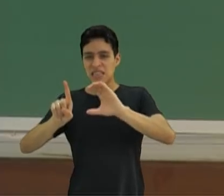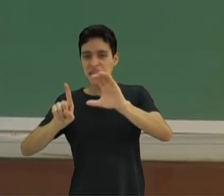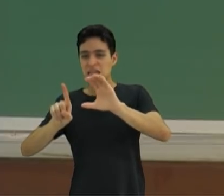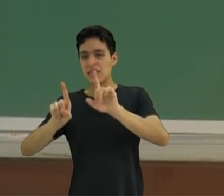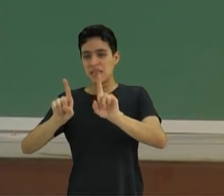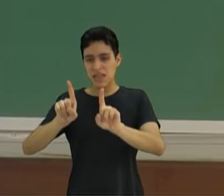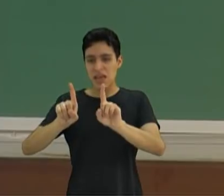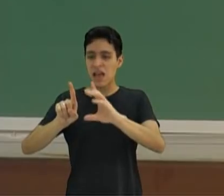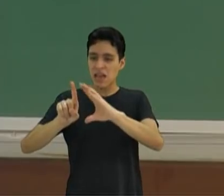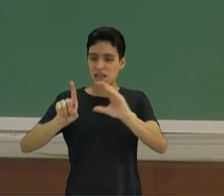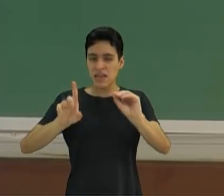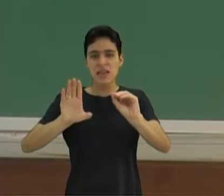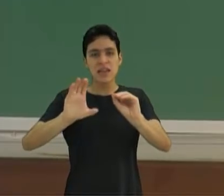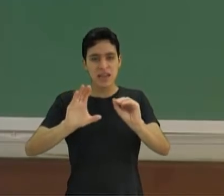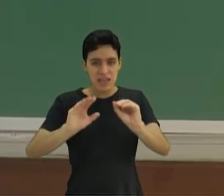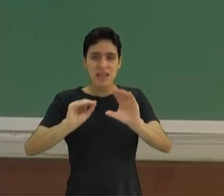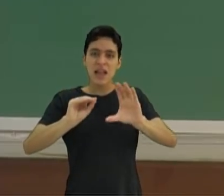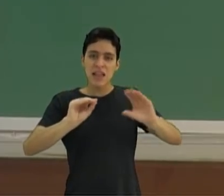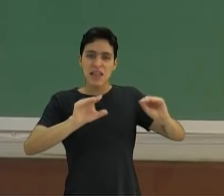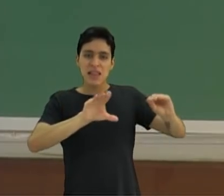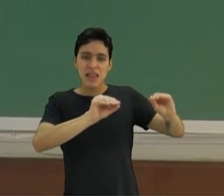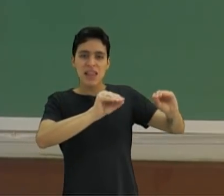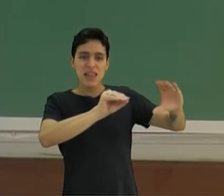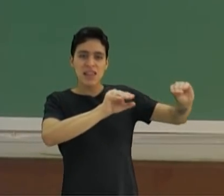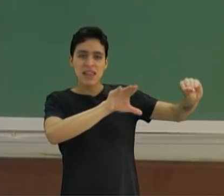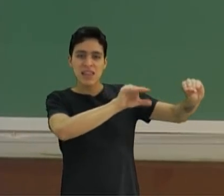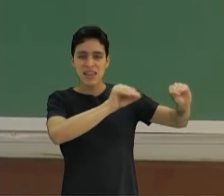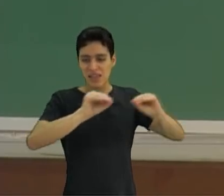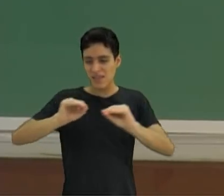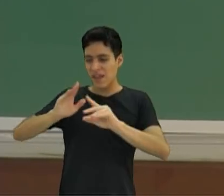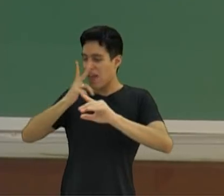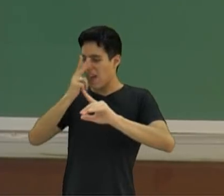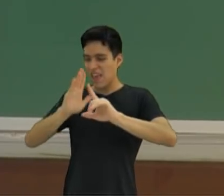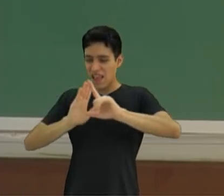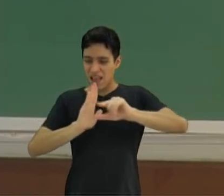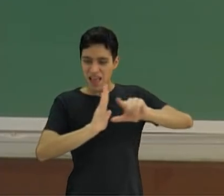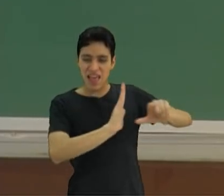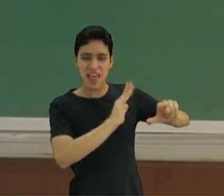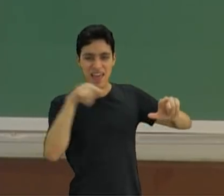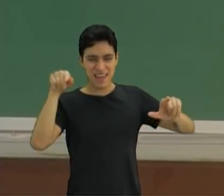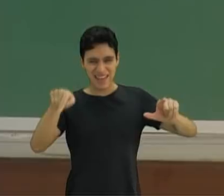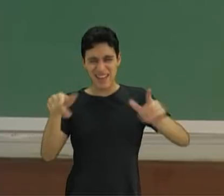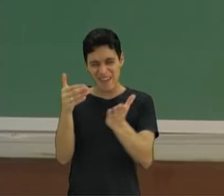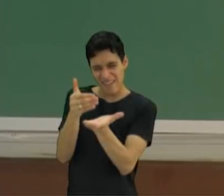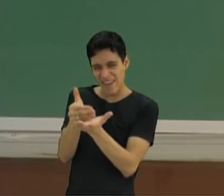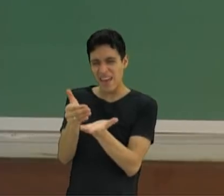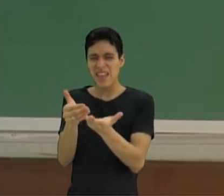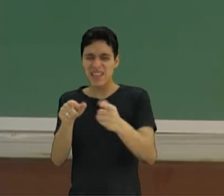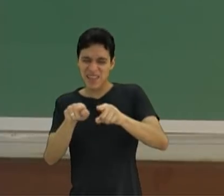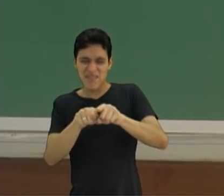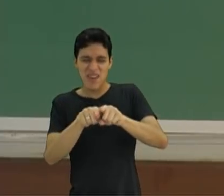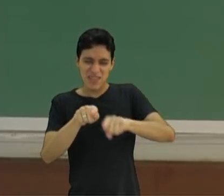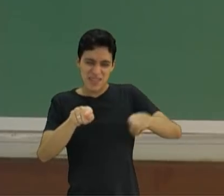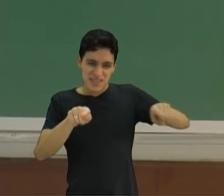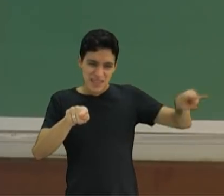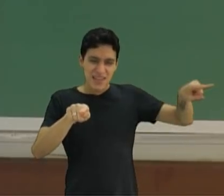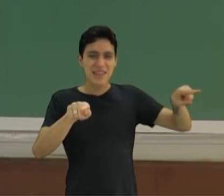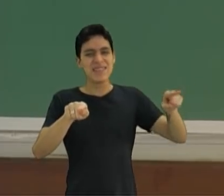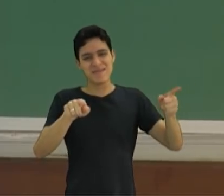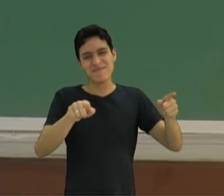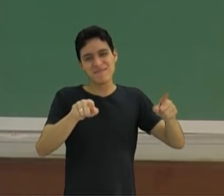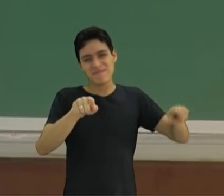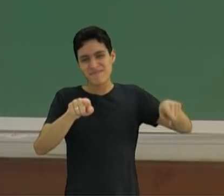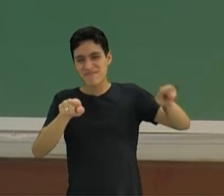como se tivesse alguém cantando um pouquinho atrasado a mesma coisa que eu estou cantando? Então, dá esse efeito de eco, assim, prolongado, tá